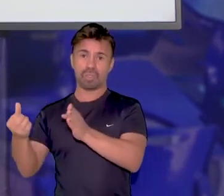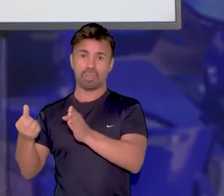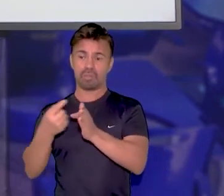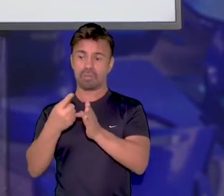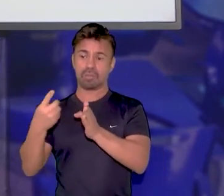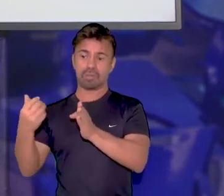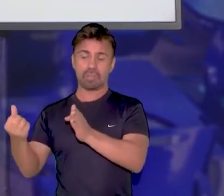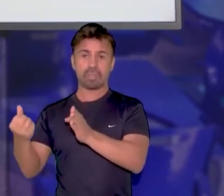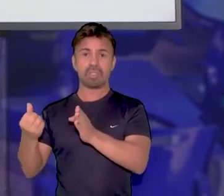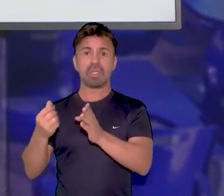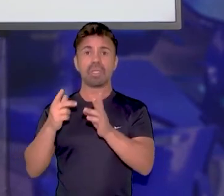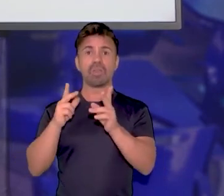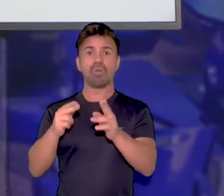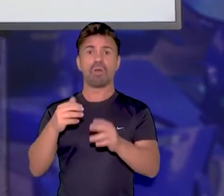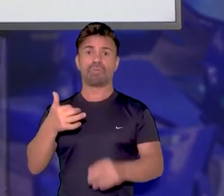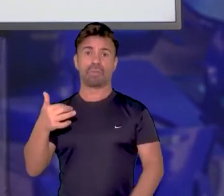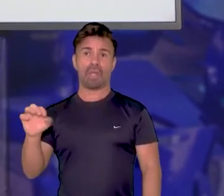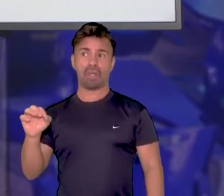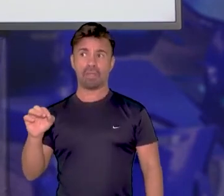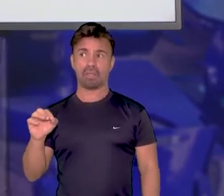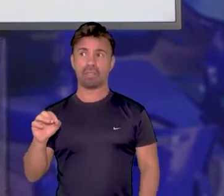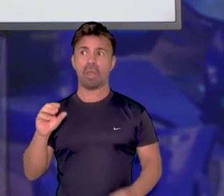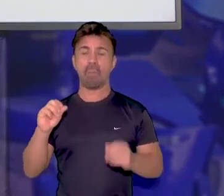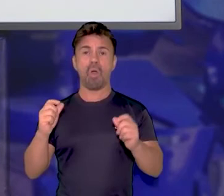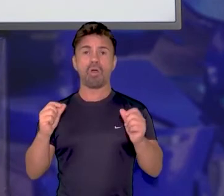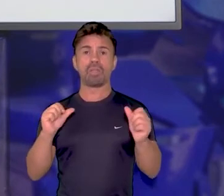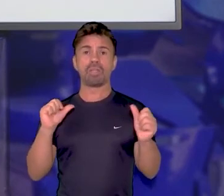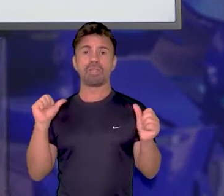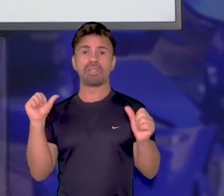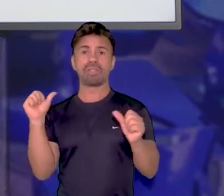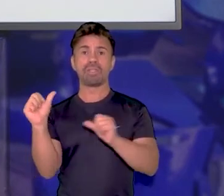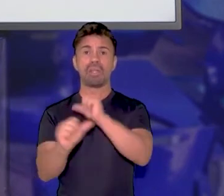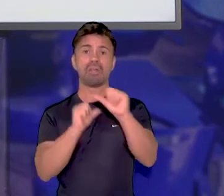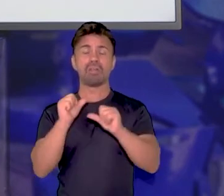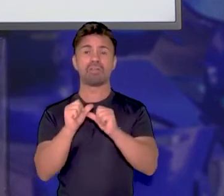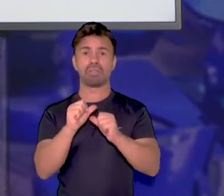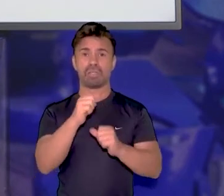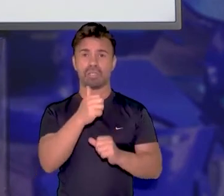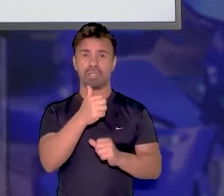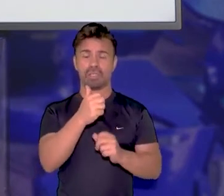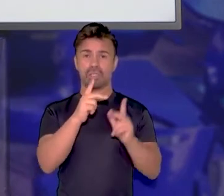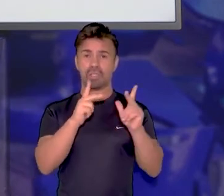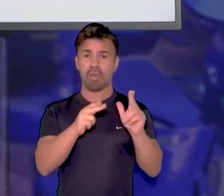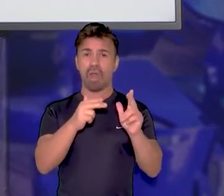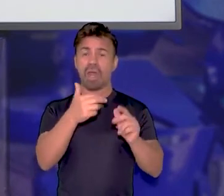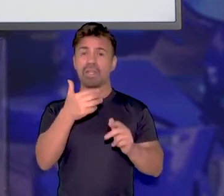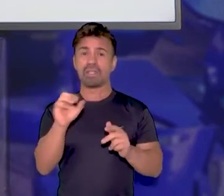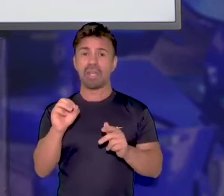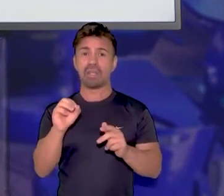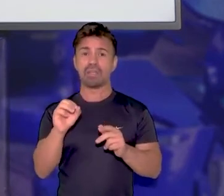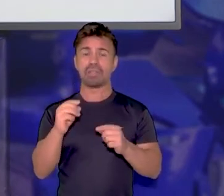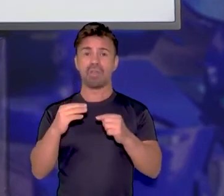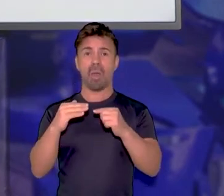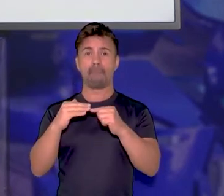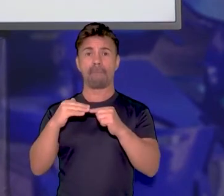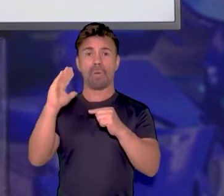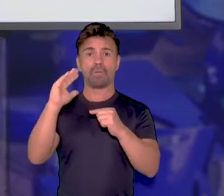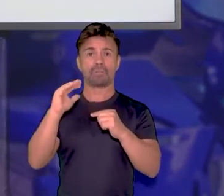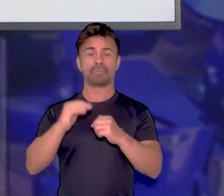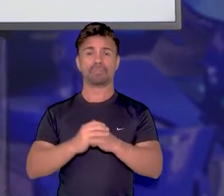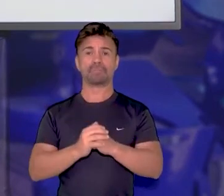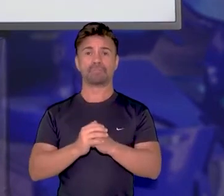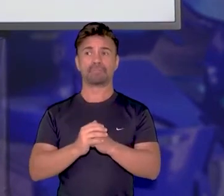fatores iguais a 10 e eu posso transformar esses fatores iguais a 10 em uma potência